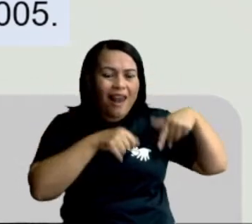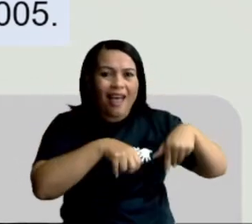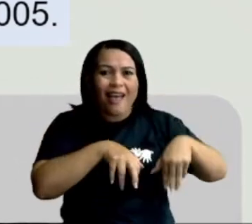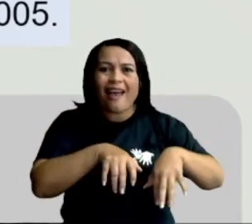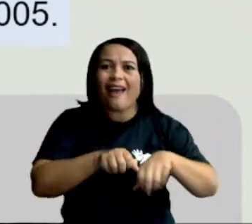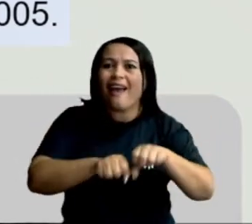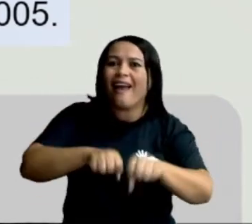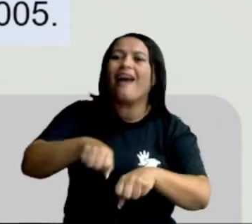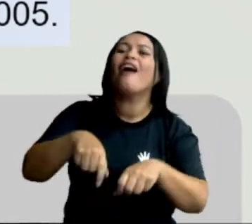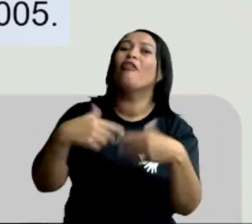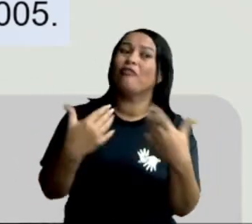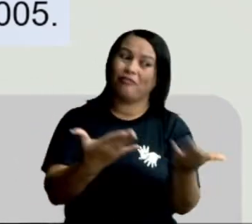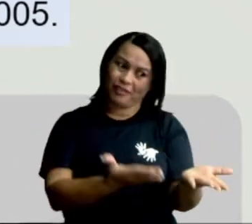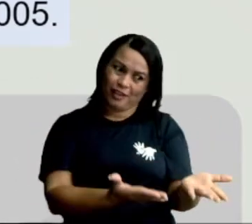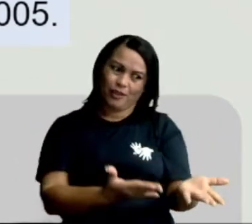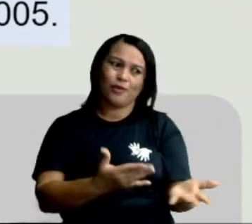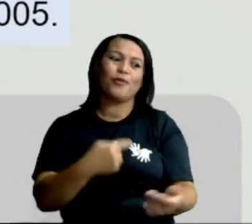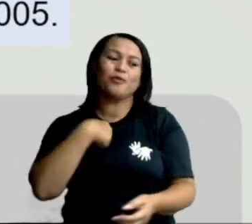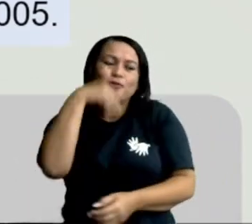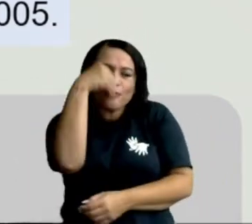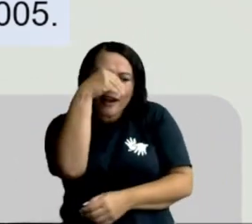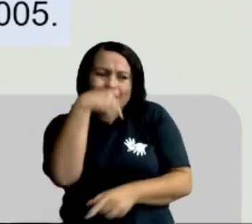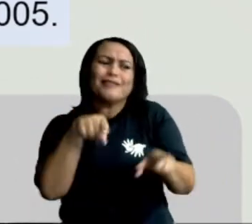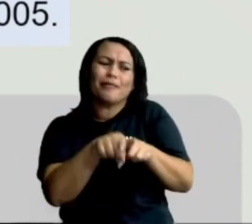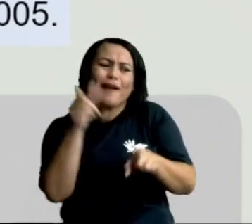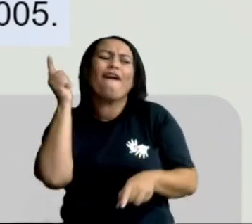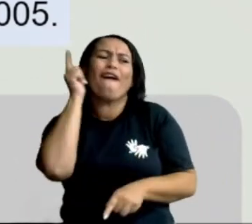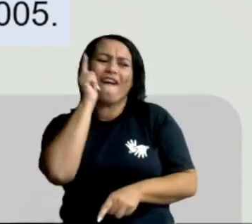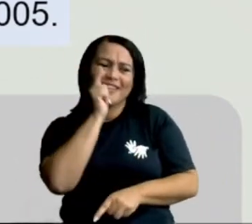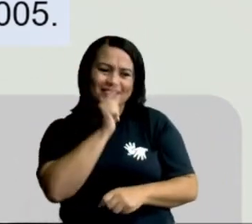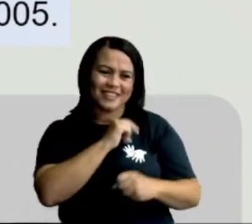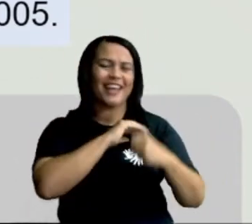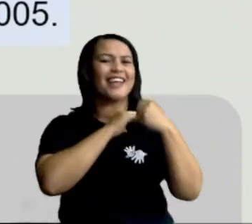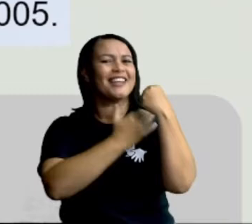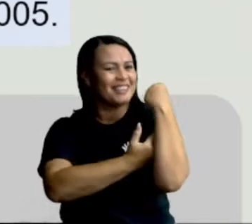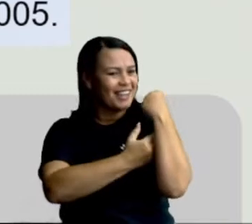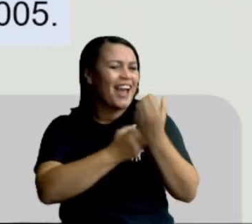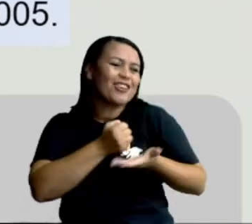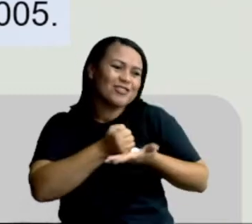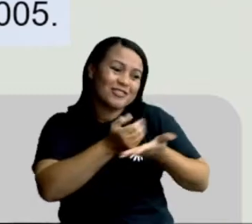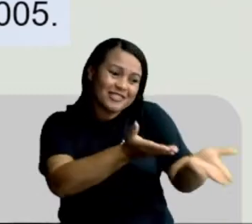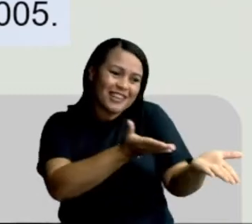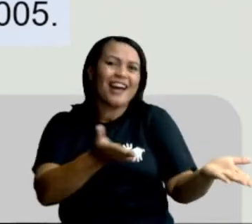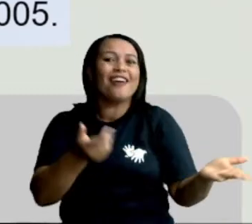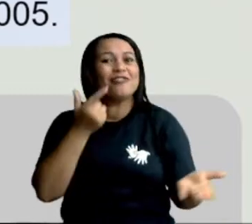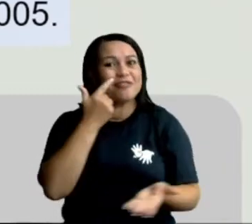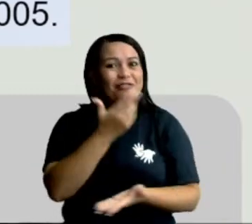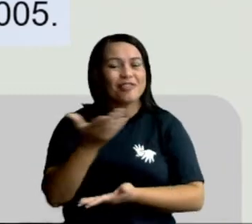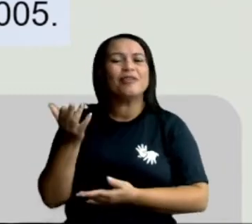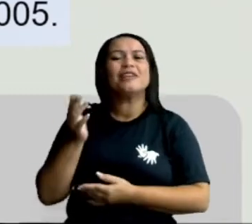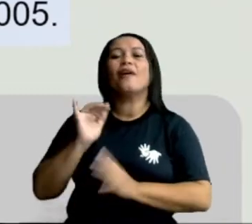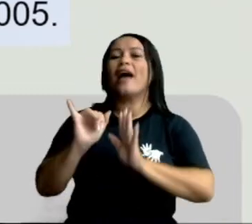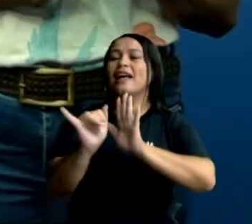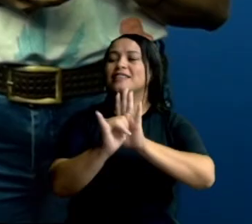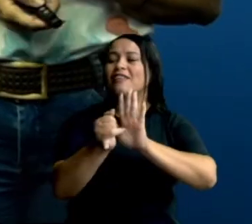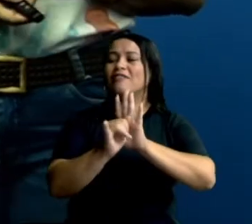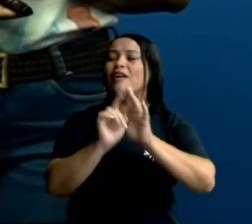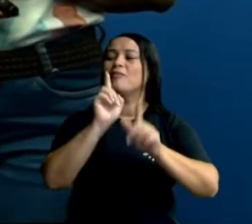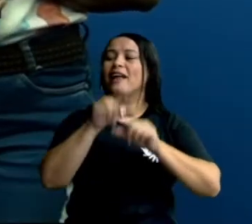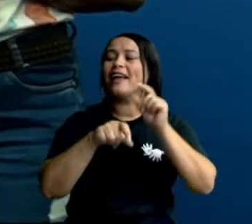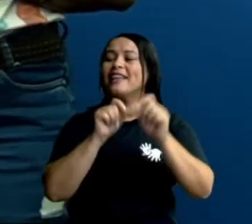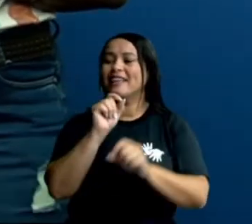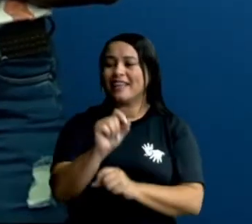também podem ajudar os fortes. Essa fábula é de Esopo. Então, ó, vê que